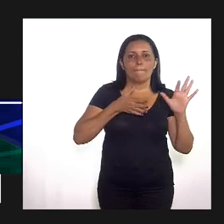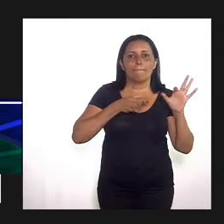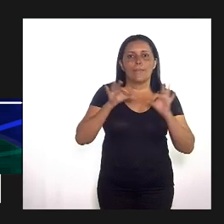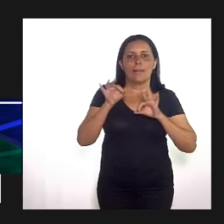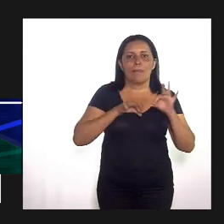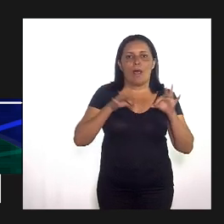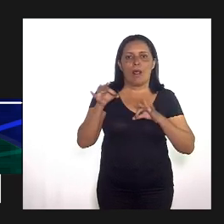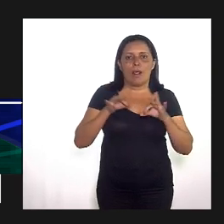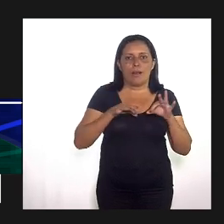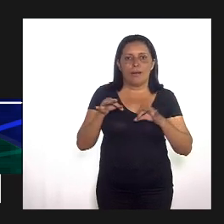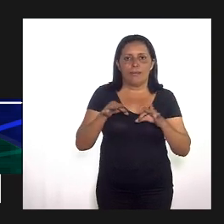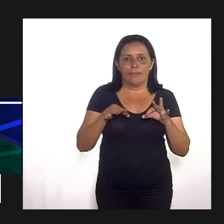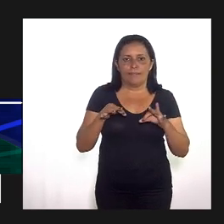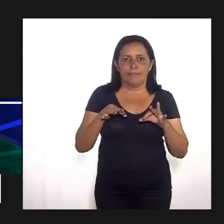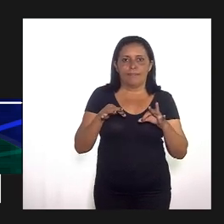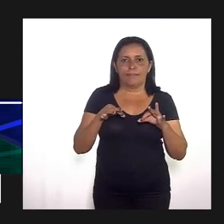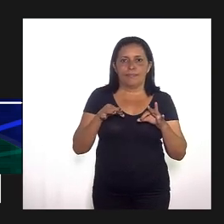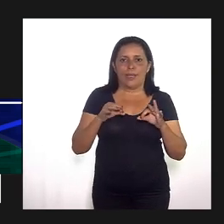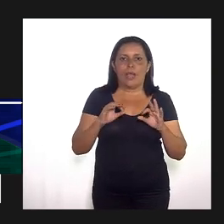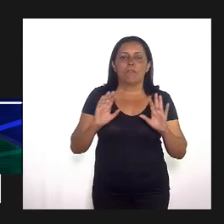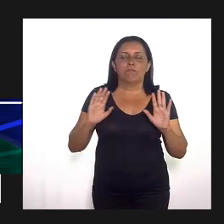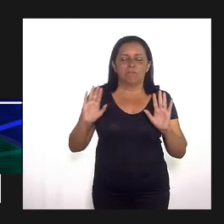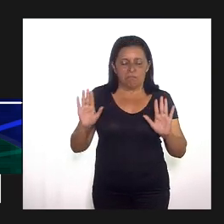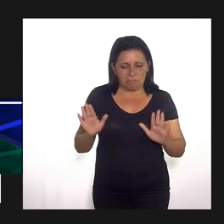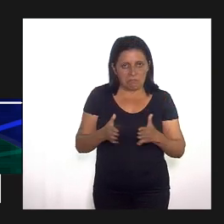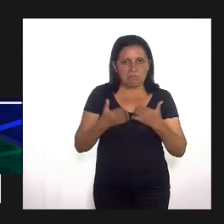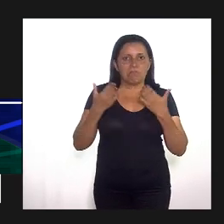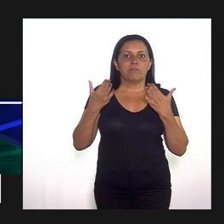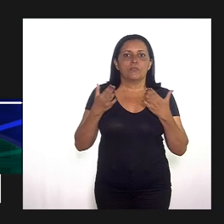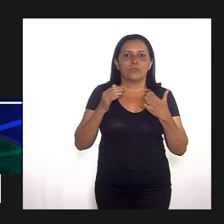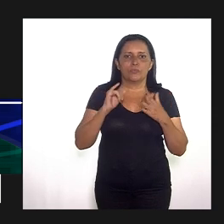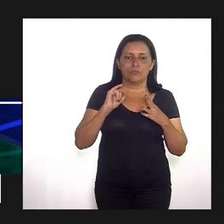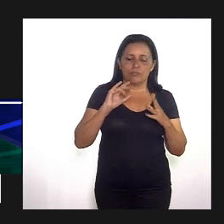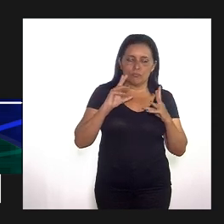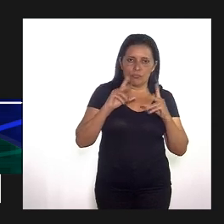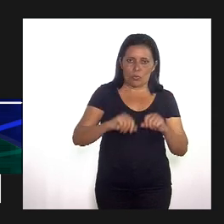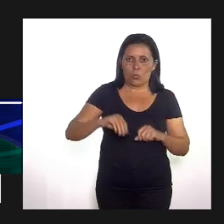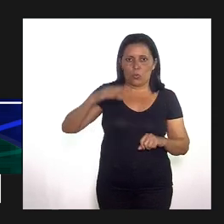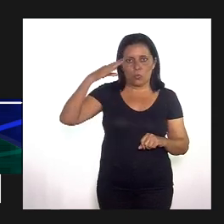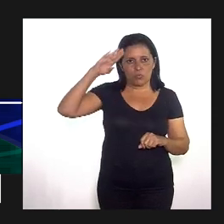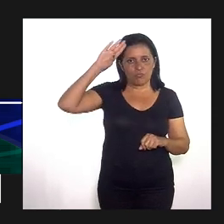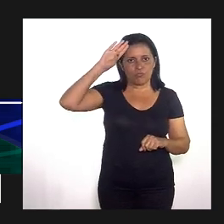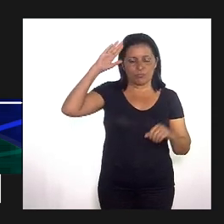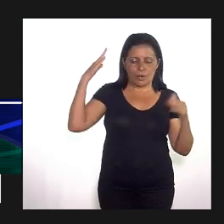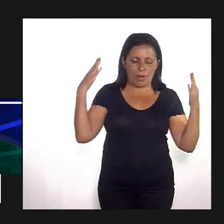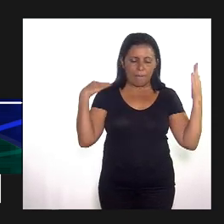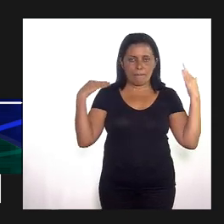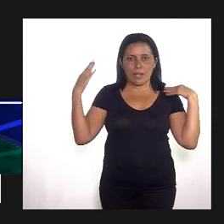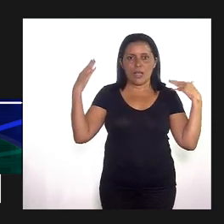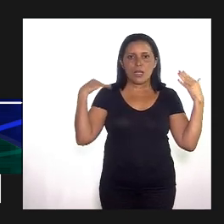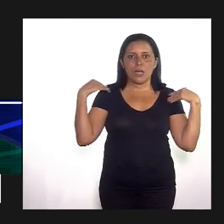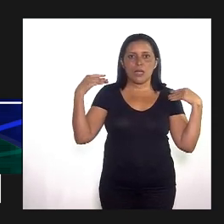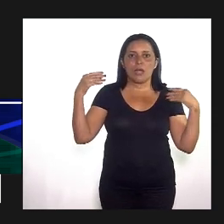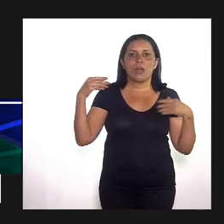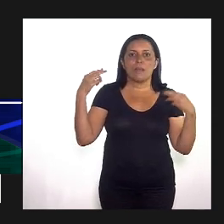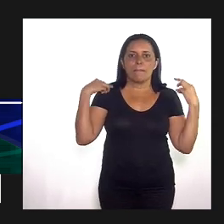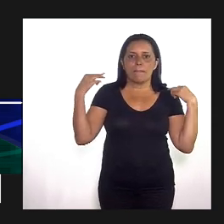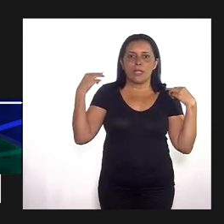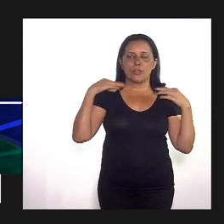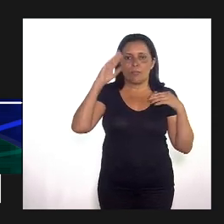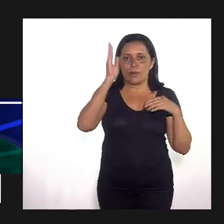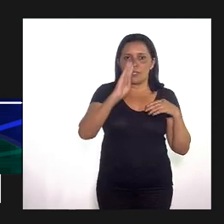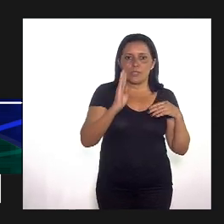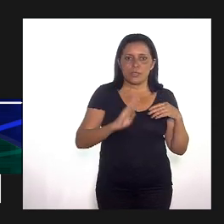né, com muita dedicação pelos almirantes da Marinha do Brasil, que estão no comando